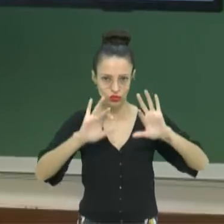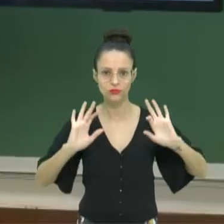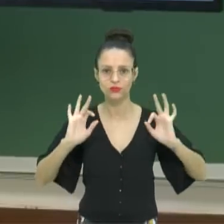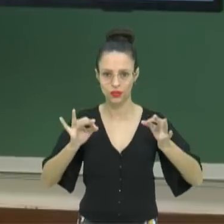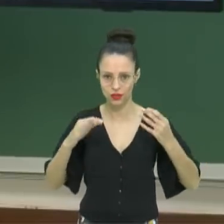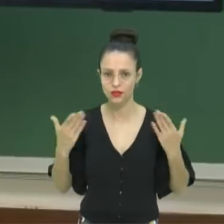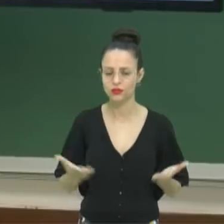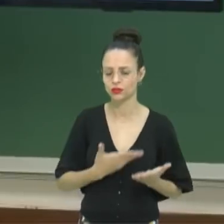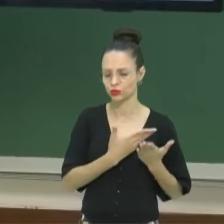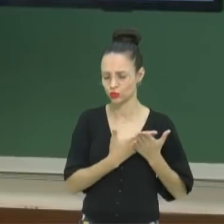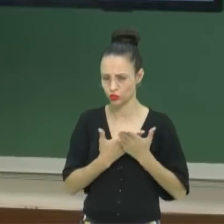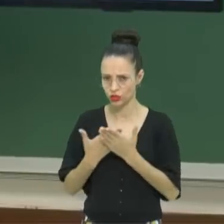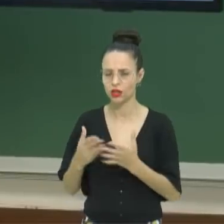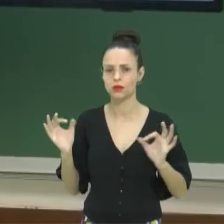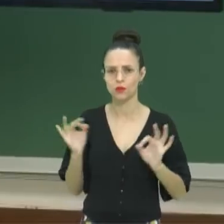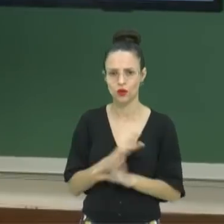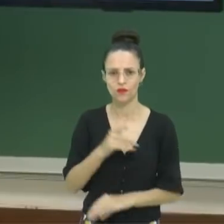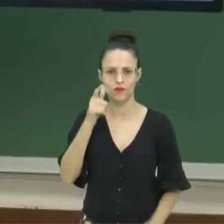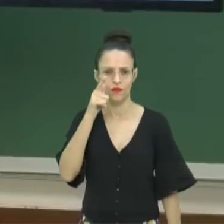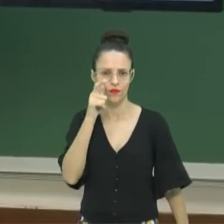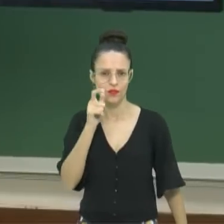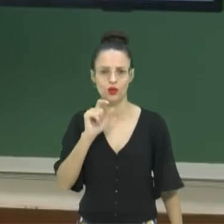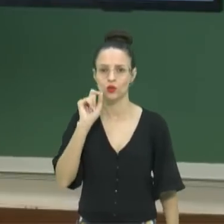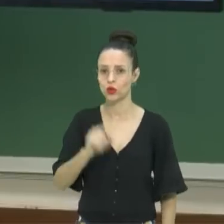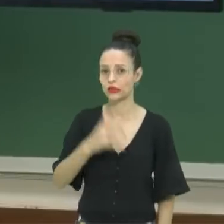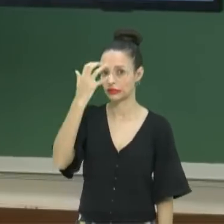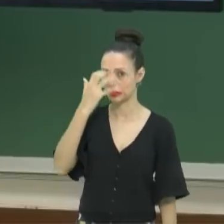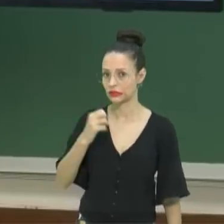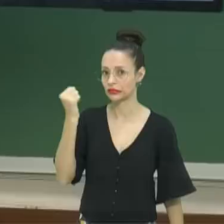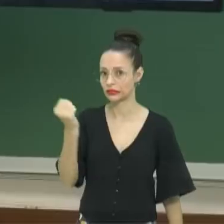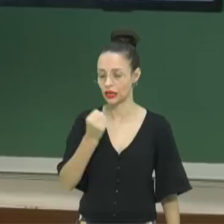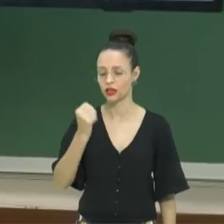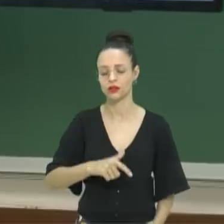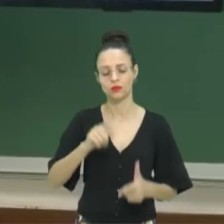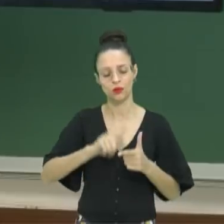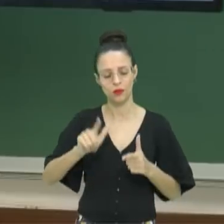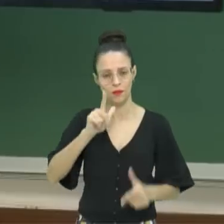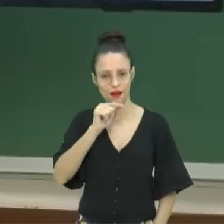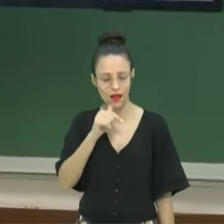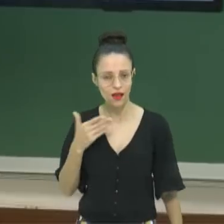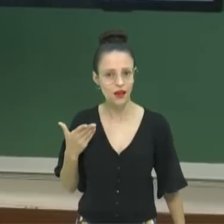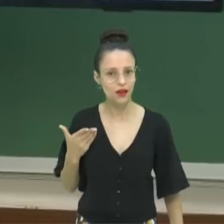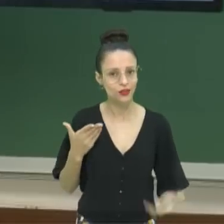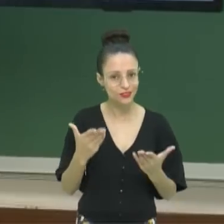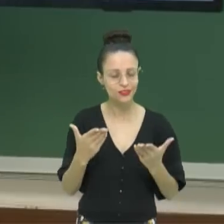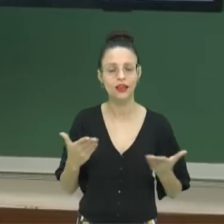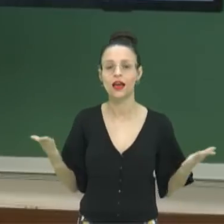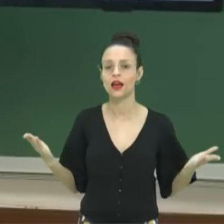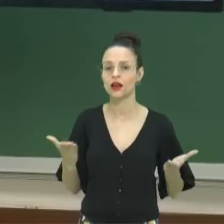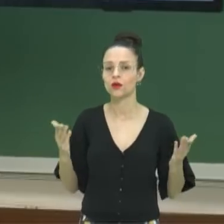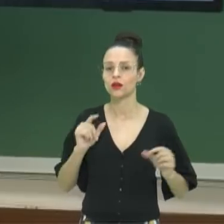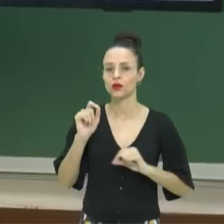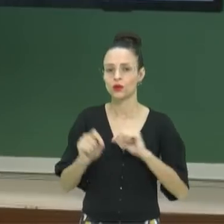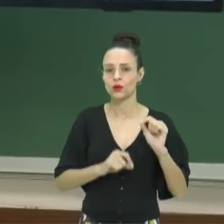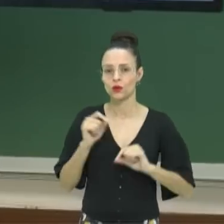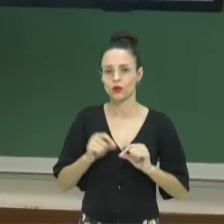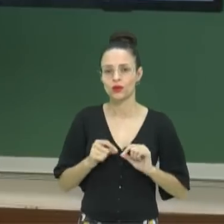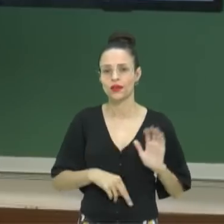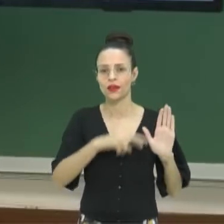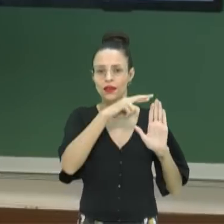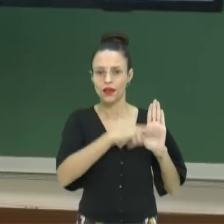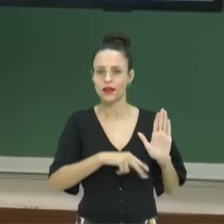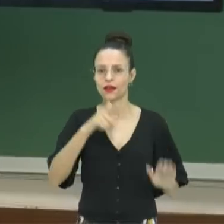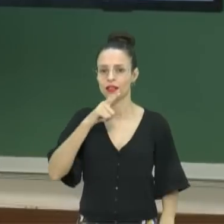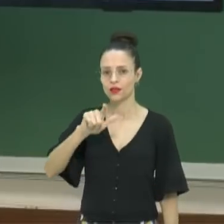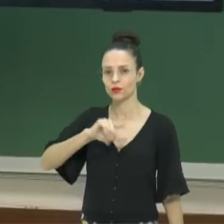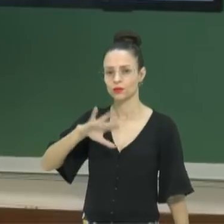né? Estudamos um pouquinho, vimos que temos um grave problema sobre a água por aí. E agora nós vamos trabalhar um pouquinho com as regrinhas da